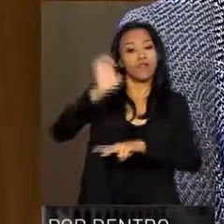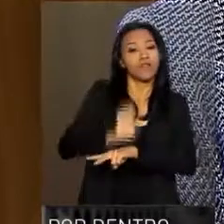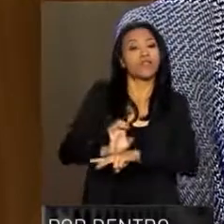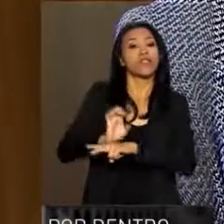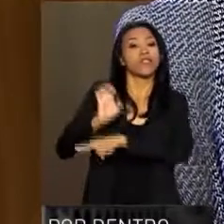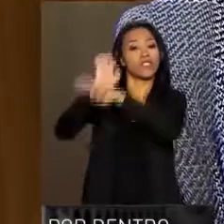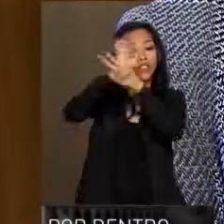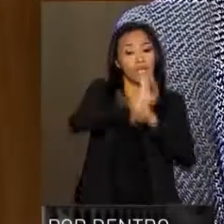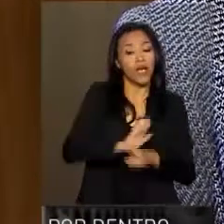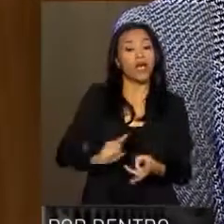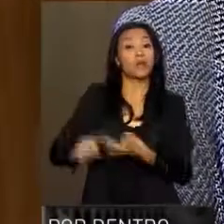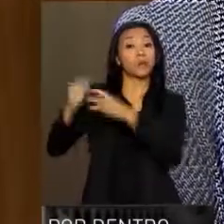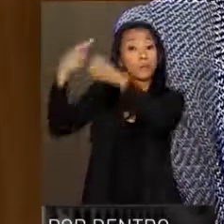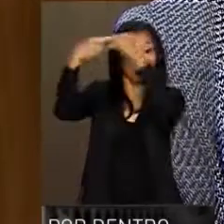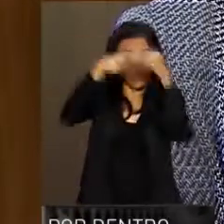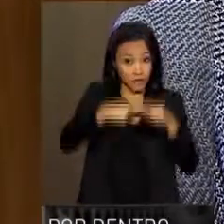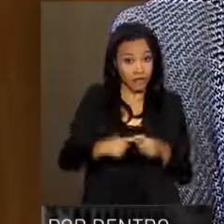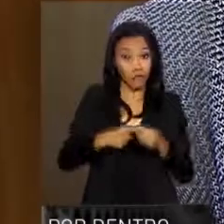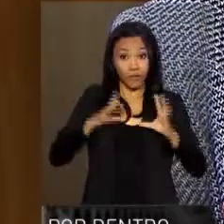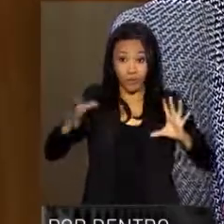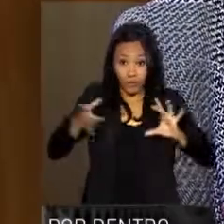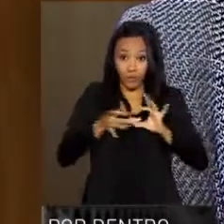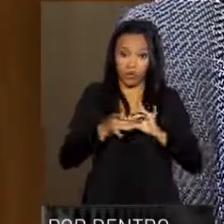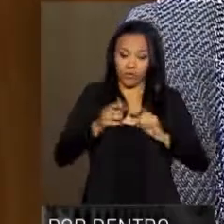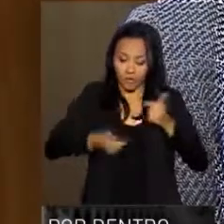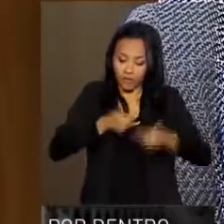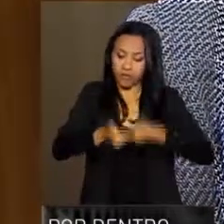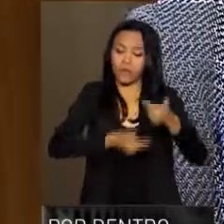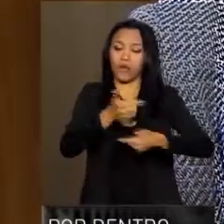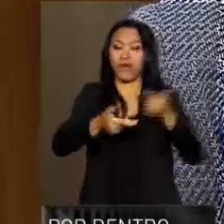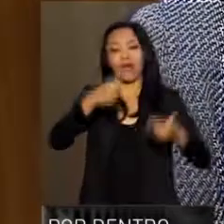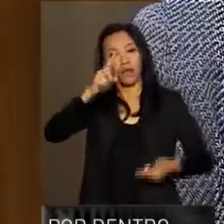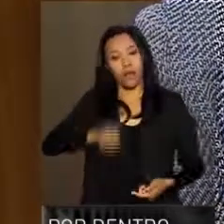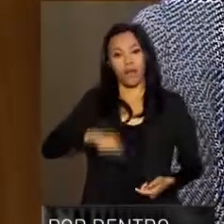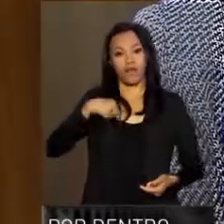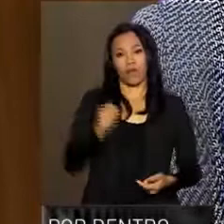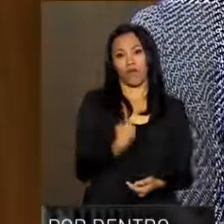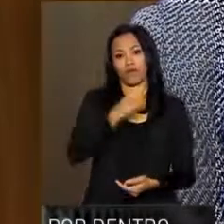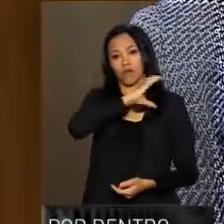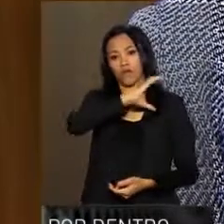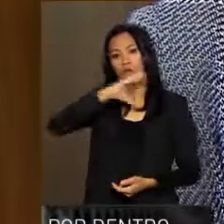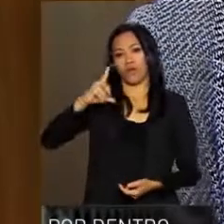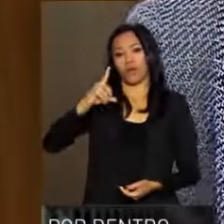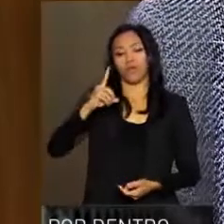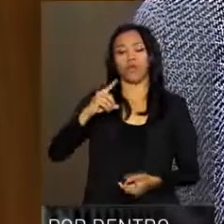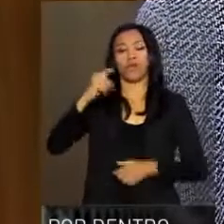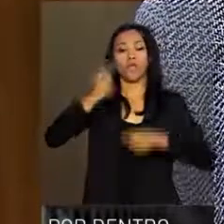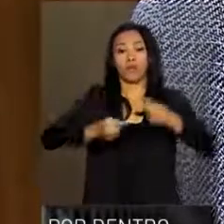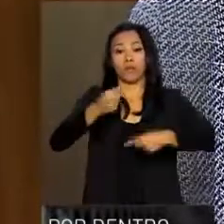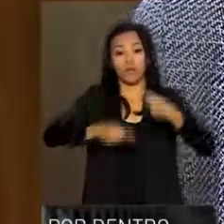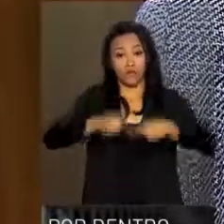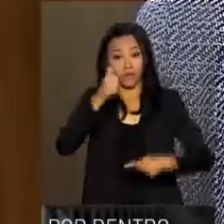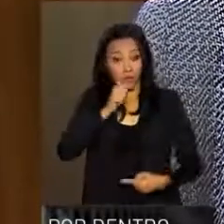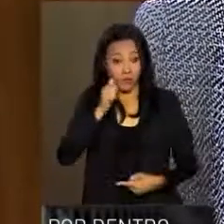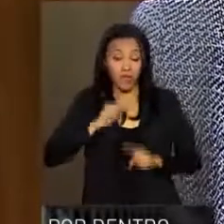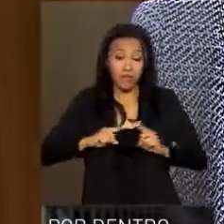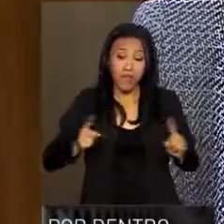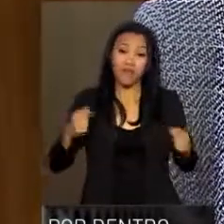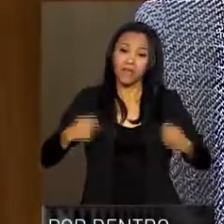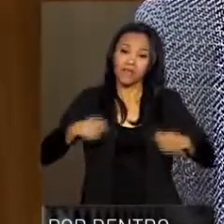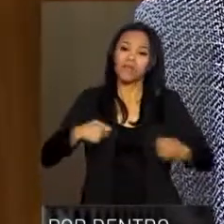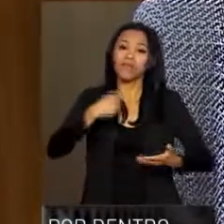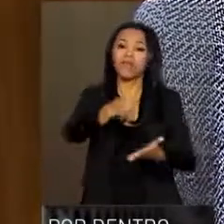municipais devem fazer isso é o que nós temos enquanto coordenador da política de mulheres mas nós precisamos muito da